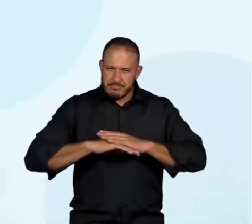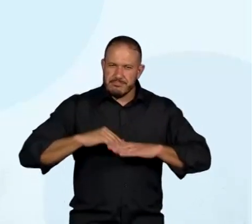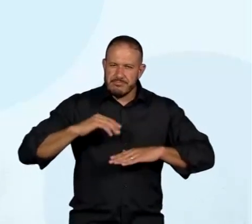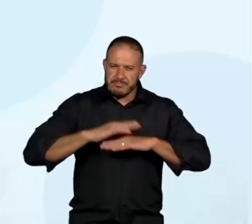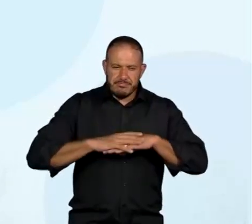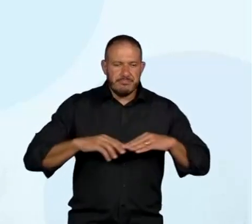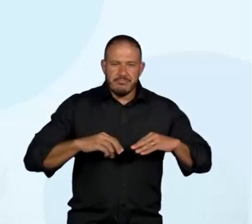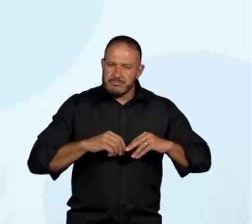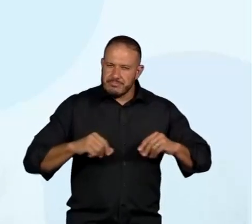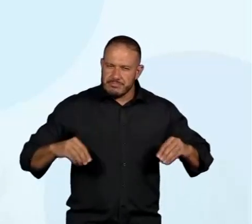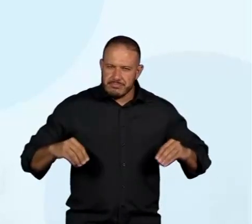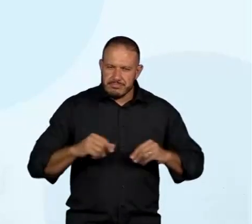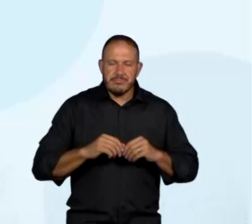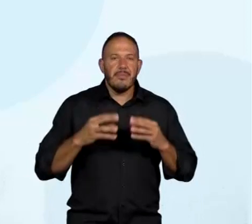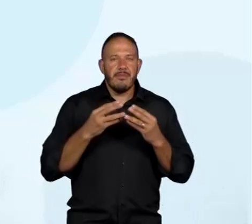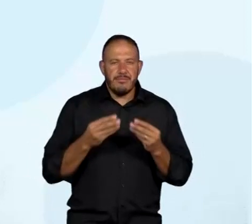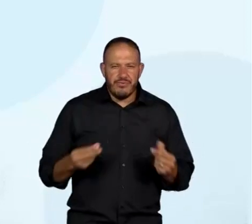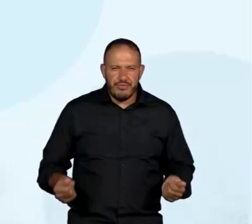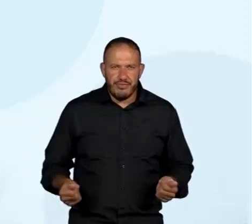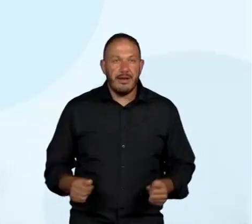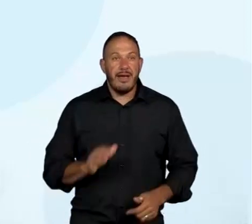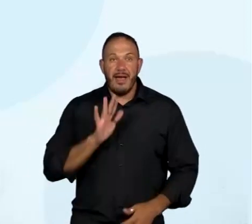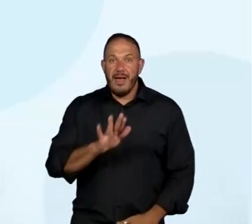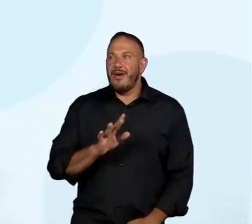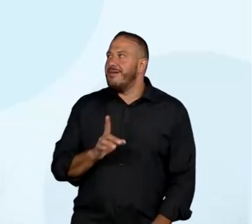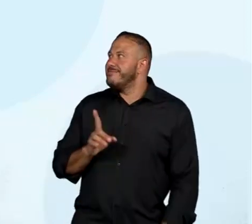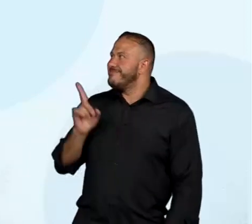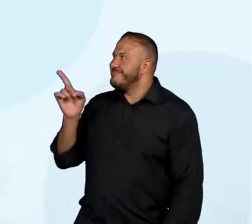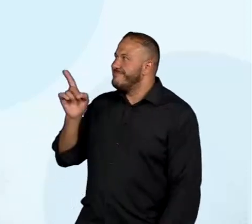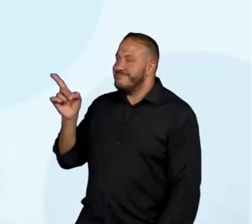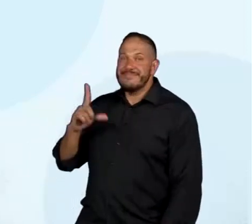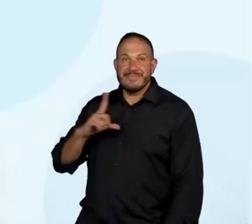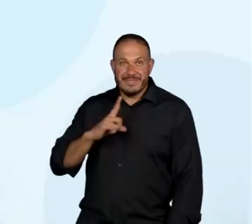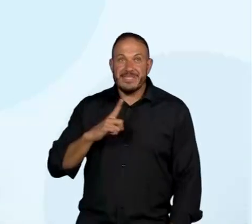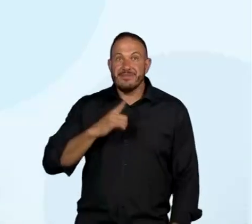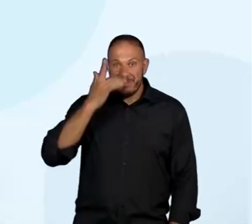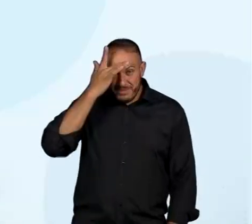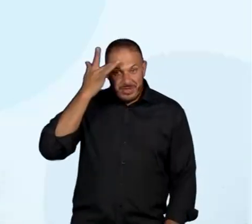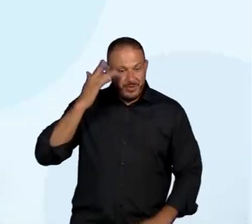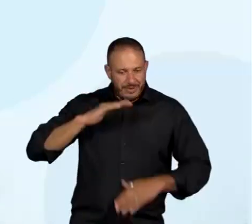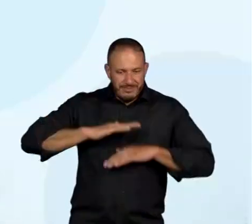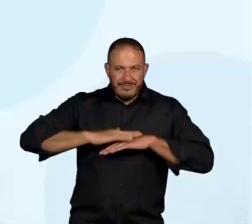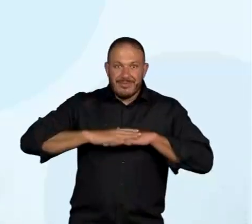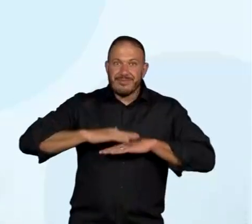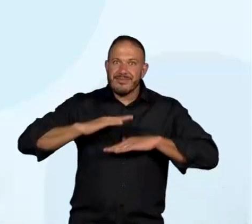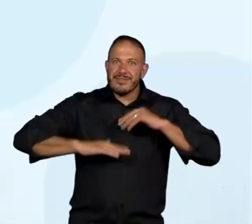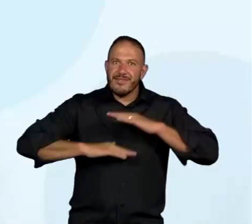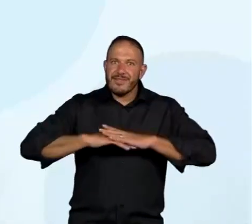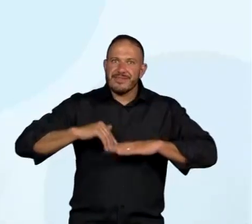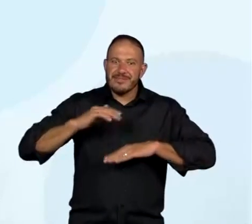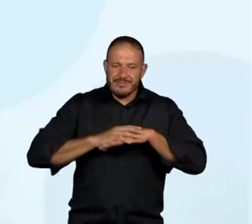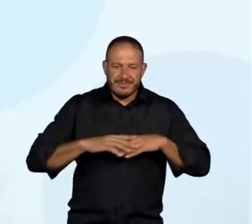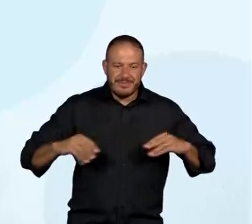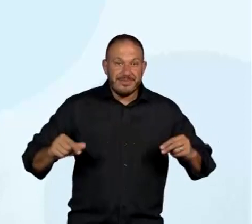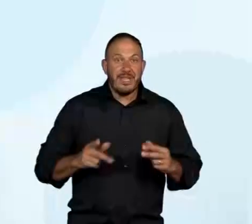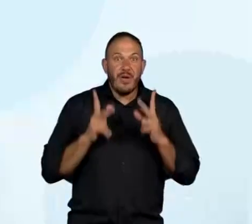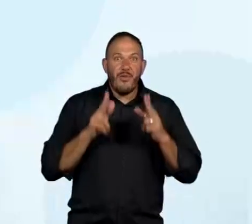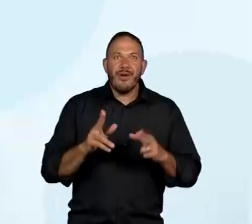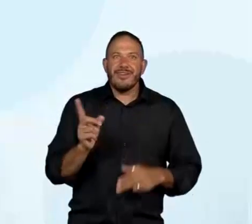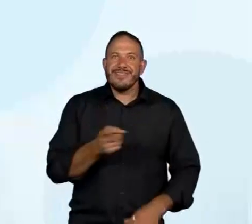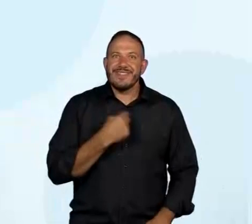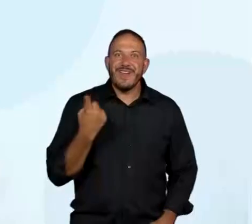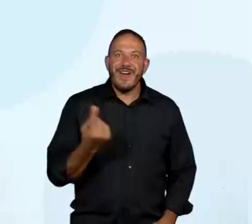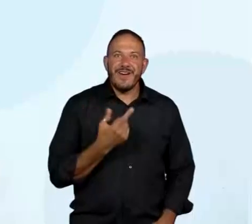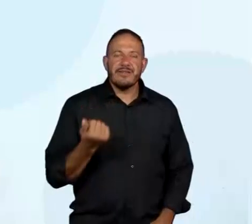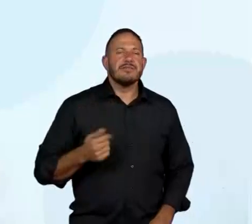essa imagem, mão na massa, que já tem uma pessoa que está fazendo a sua composteira igual nós faremos.